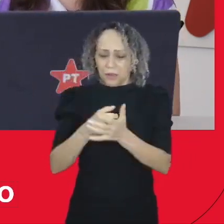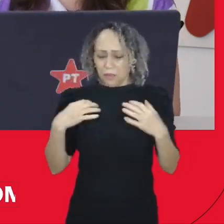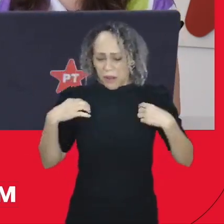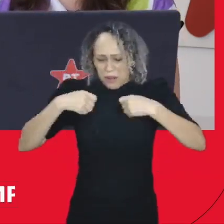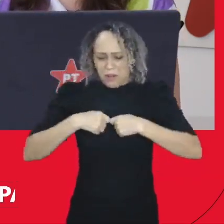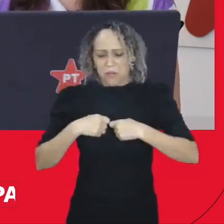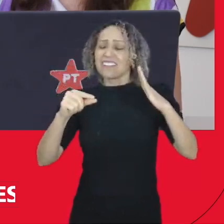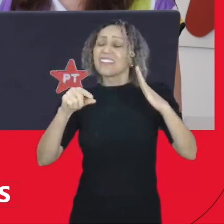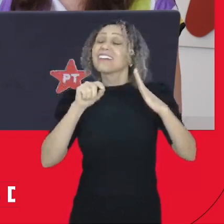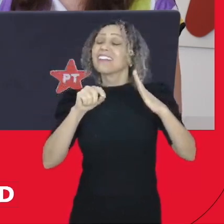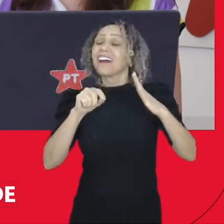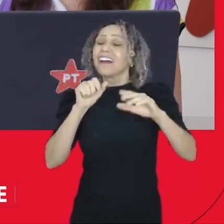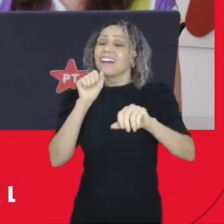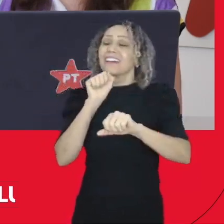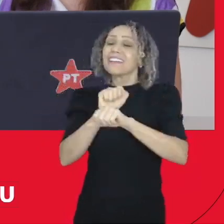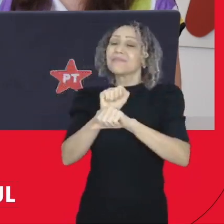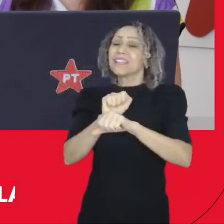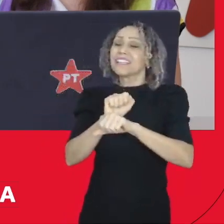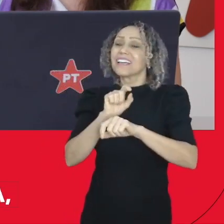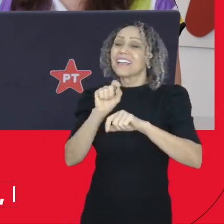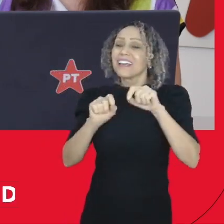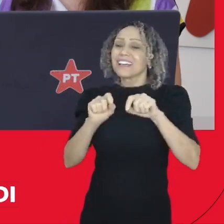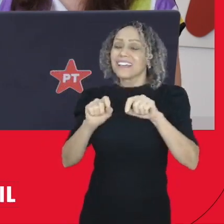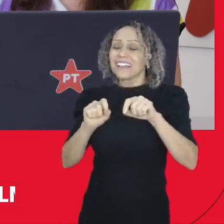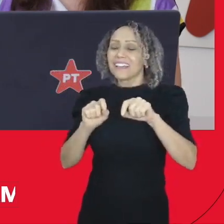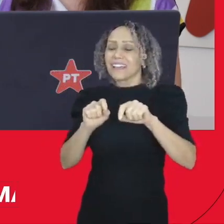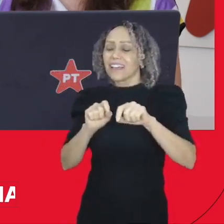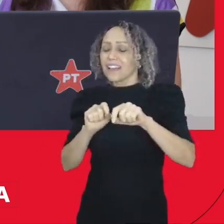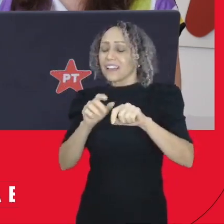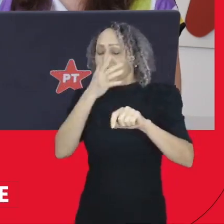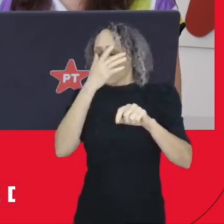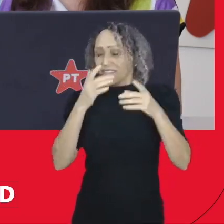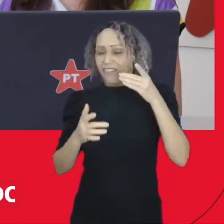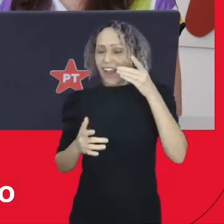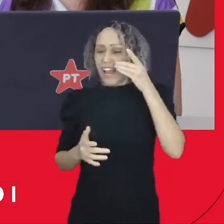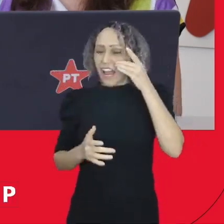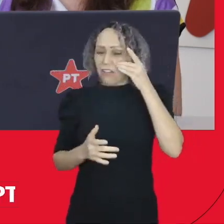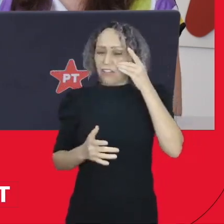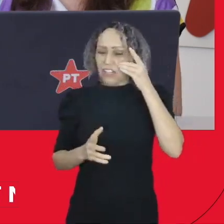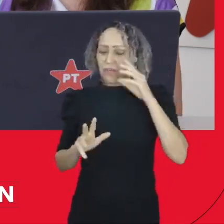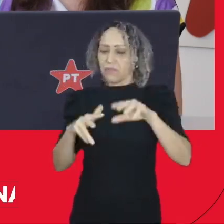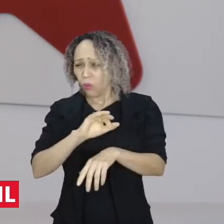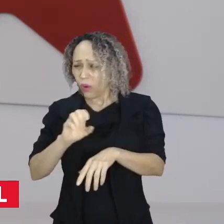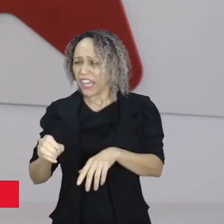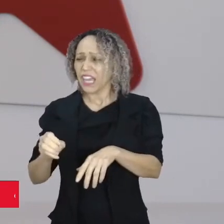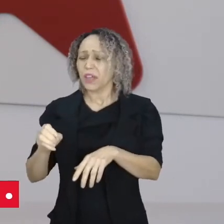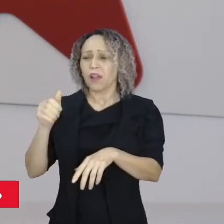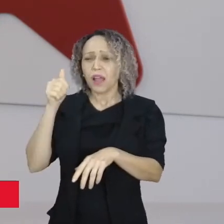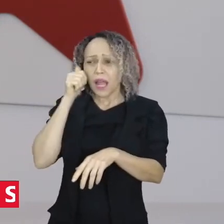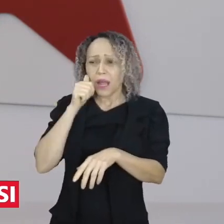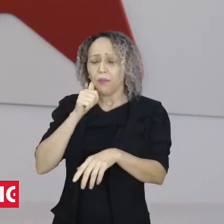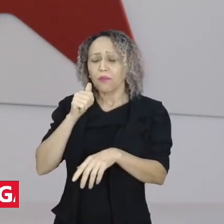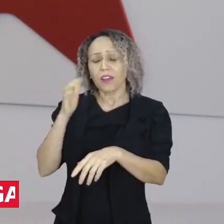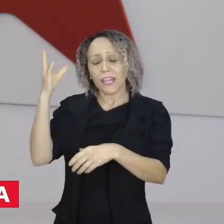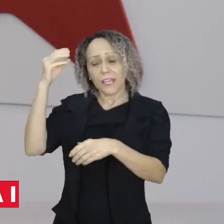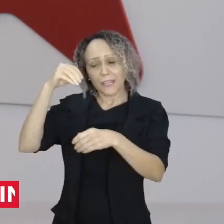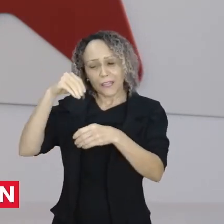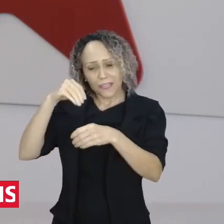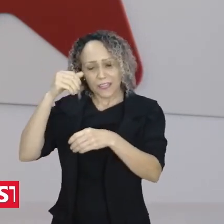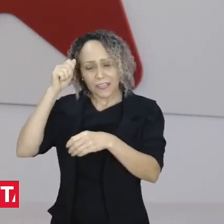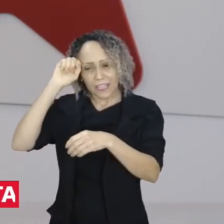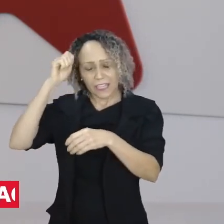mais mobilizadora da nossa militância, do campo progressista aqui no Rio Grande do Sul. Se depender do Rio Grande, Amanda, podem comprar um terno